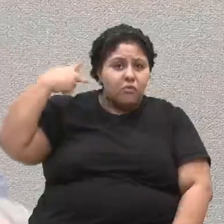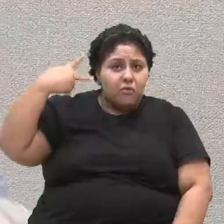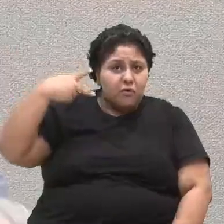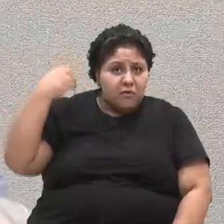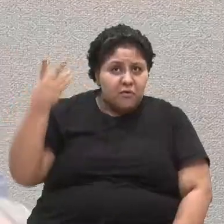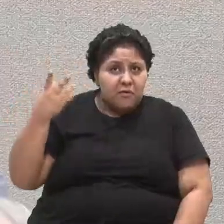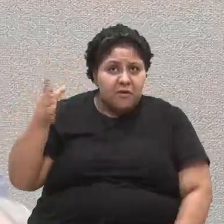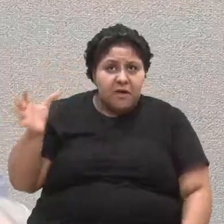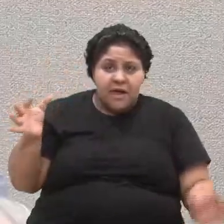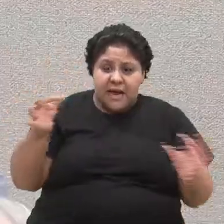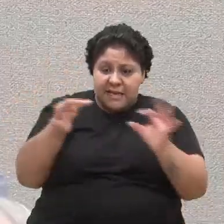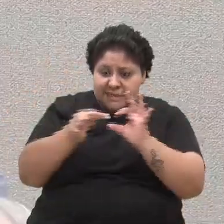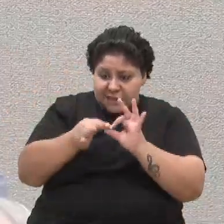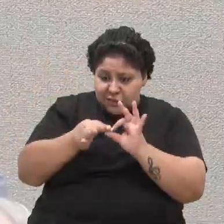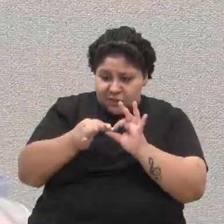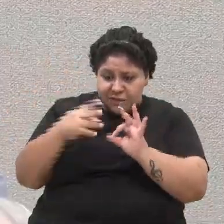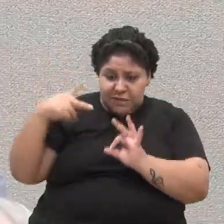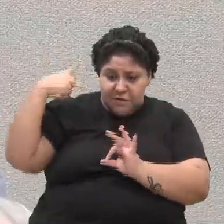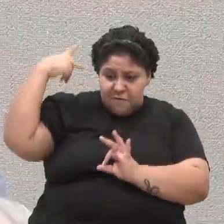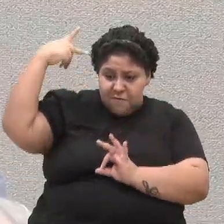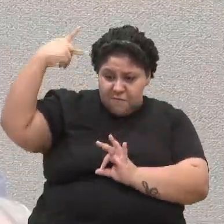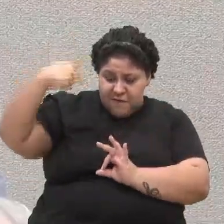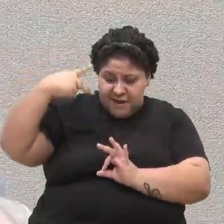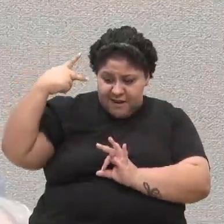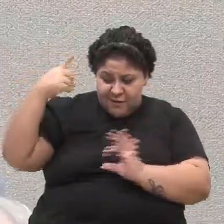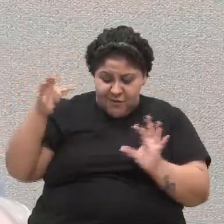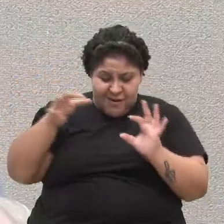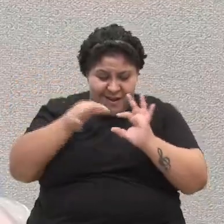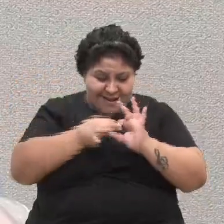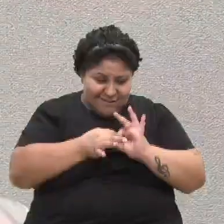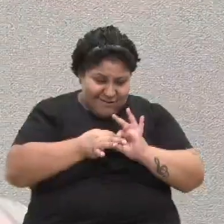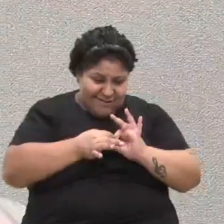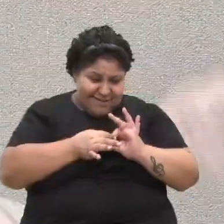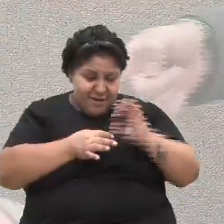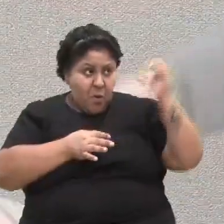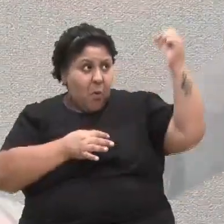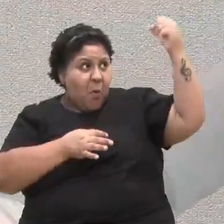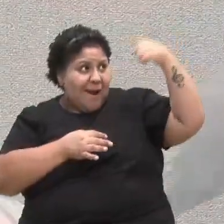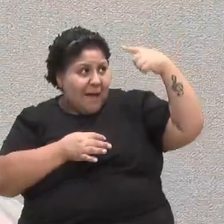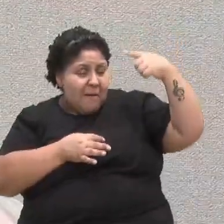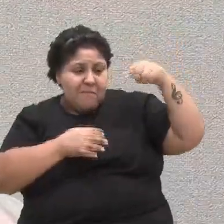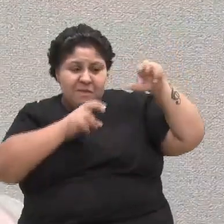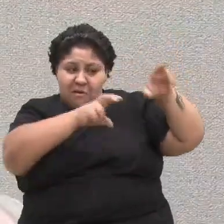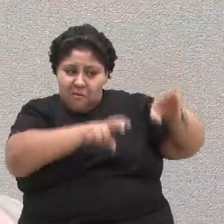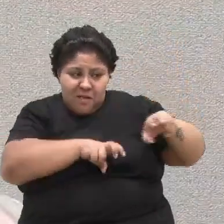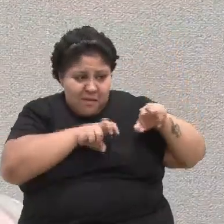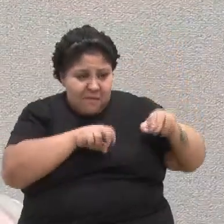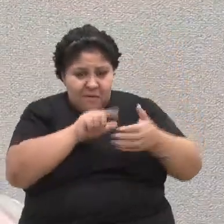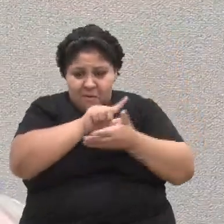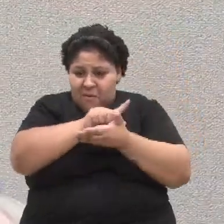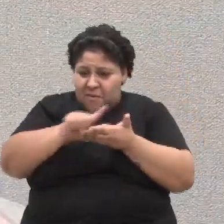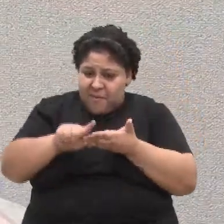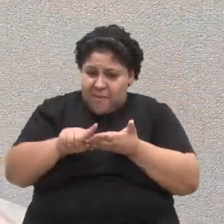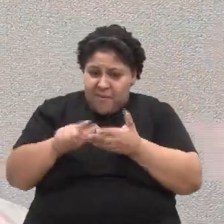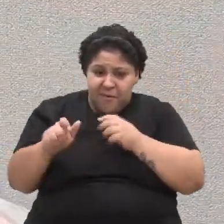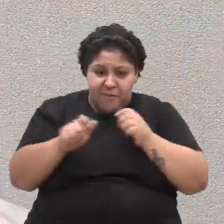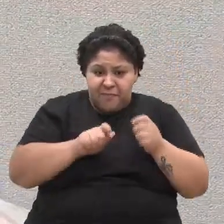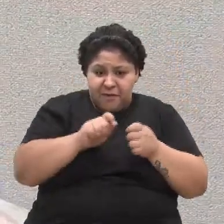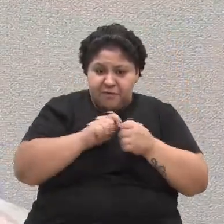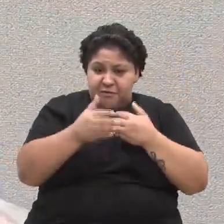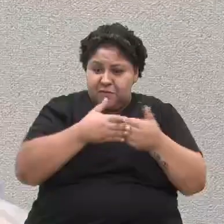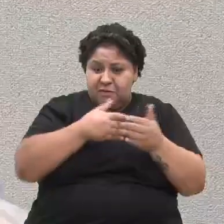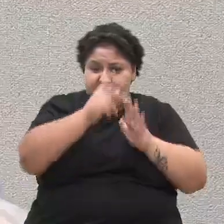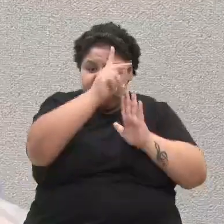associam o vereador com a lâmpada. Eles associam o vereador com a capina. Eles associam o vereador com a limpeza. Uma parte, vereador. Tu pode fazer o projeto que tu